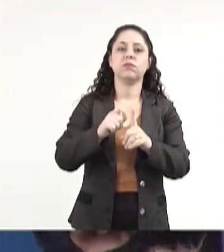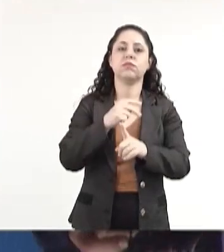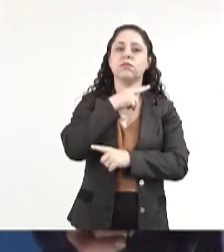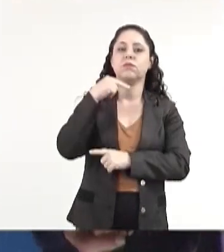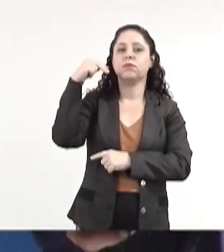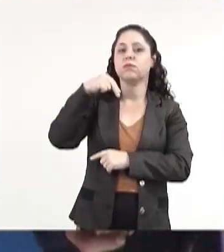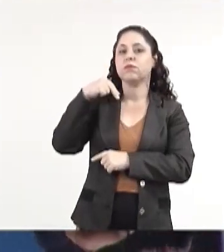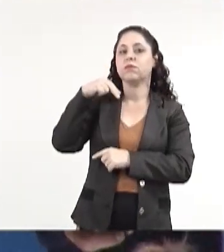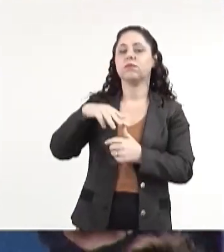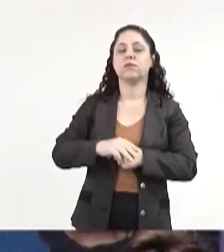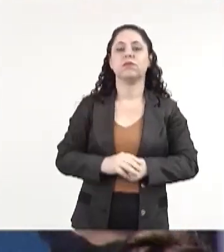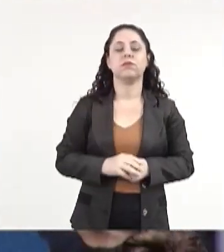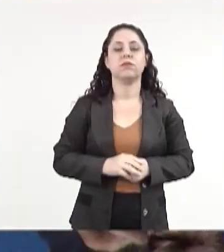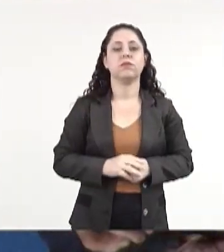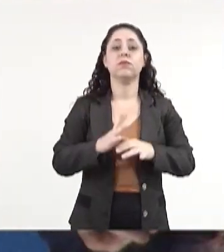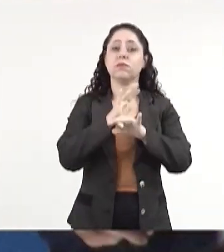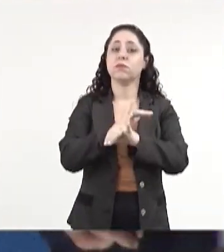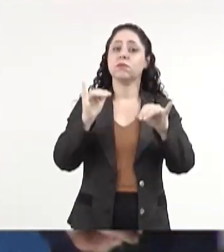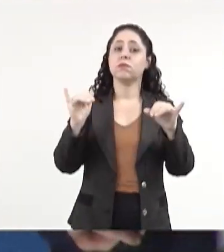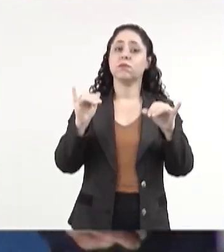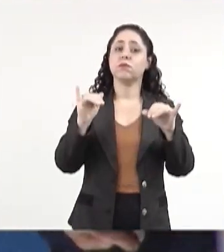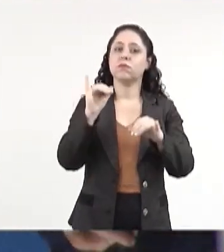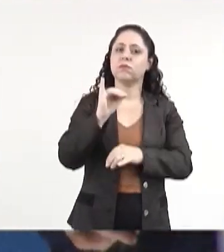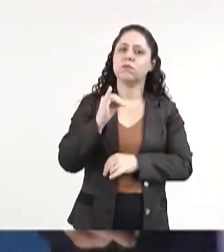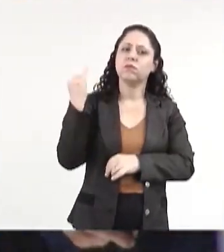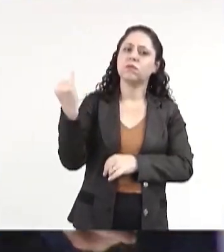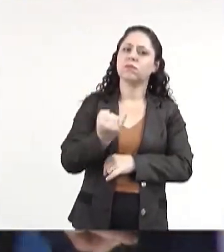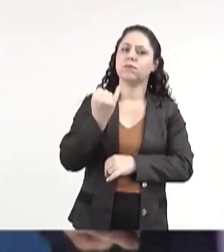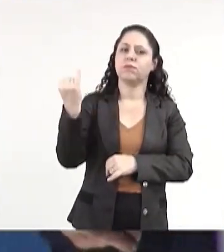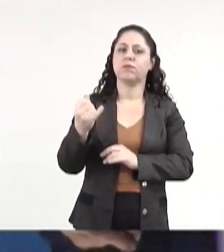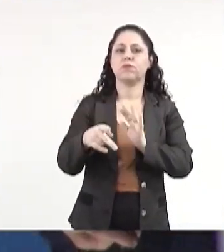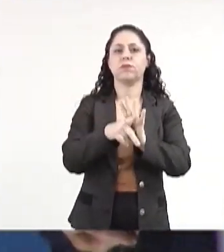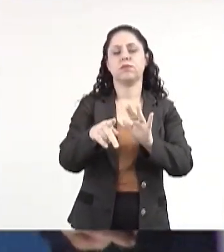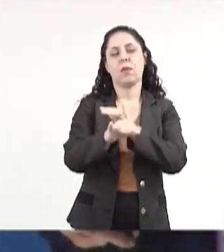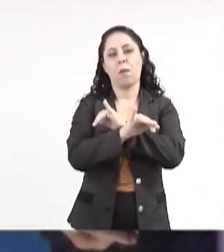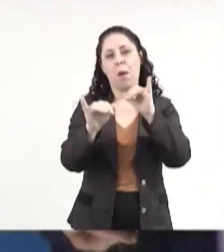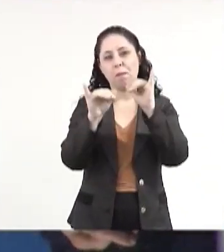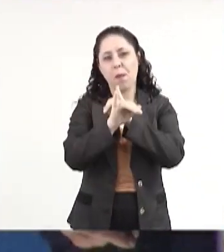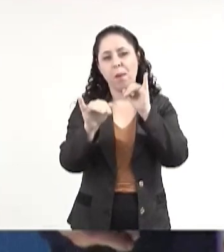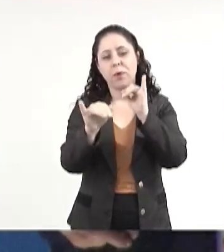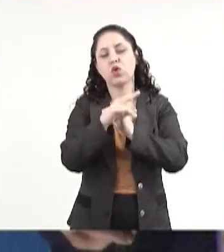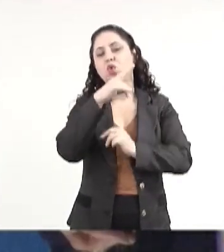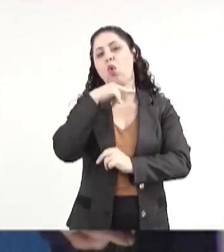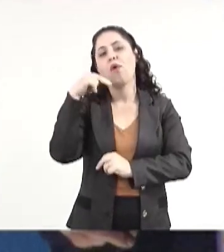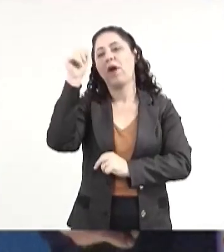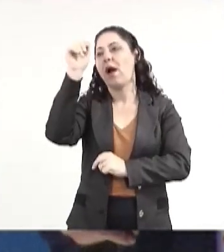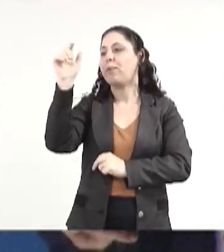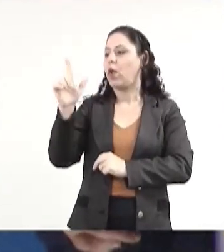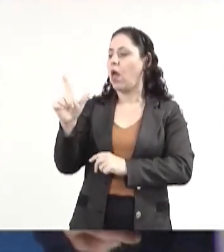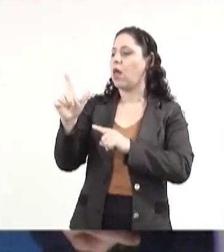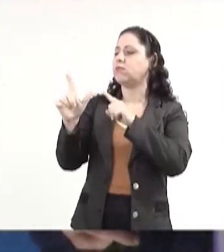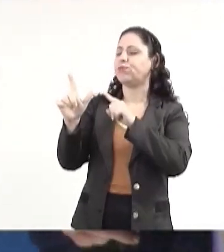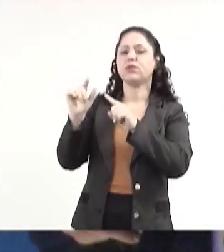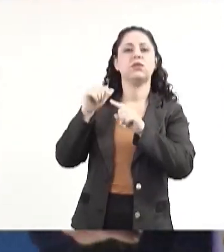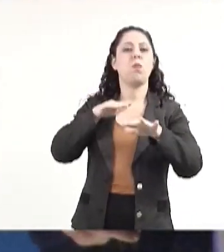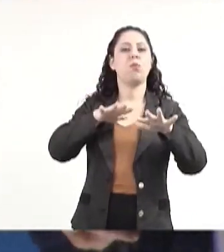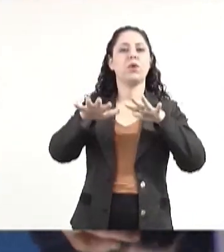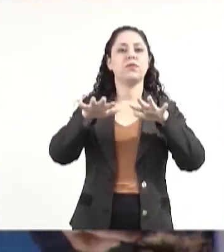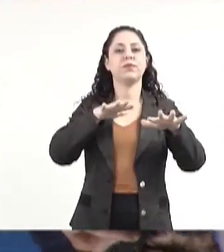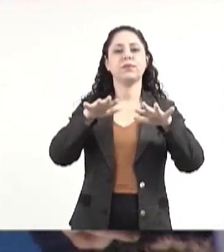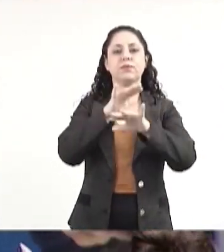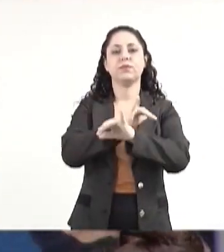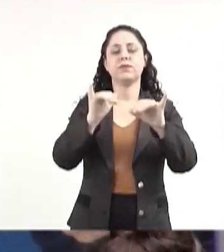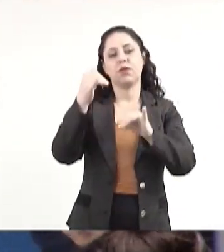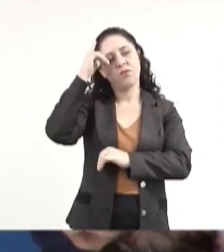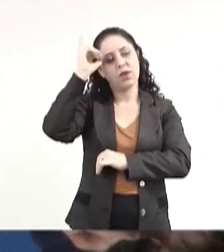mês de novembro a campanha essencial para a saúde dos homens, o Novembro Azul, esse movimento de